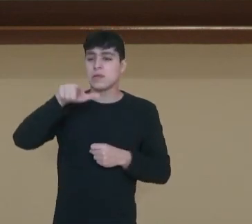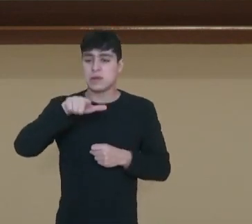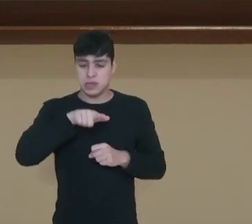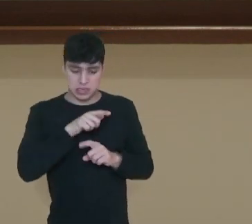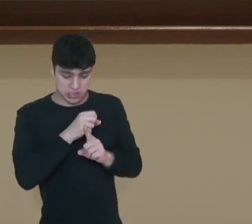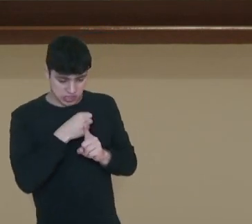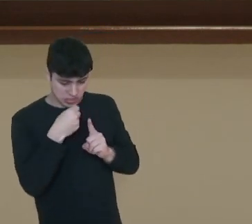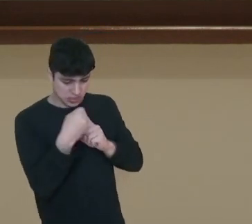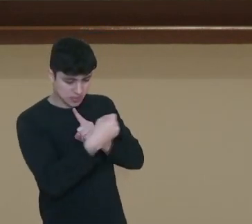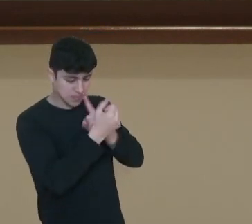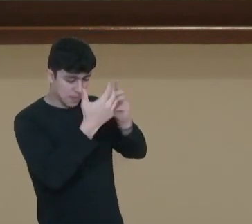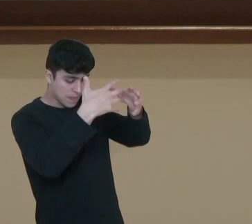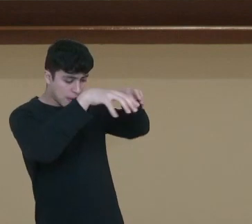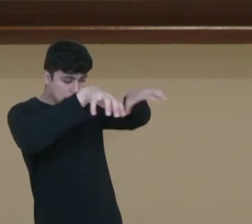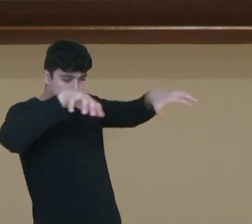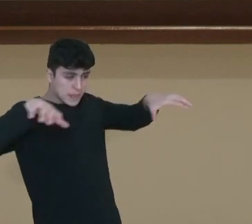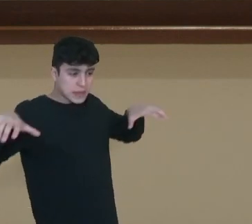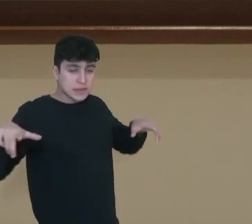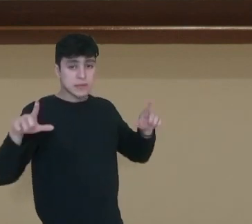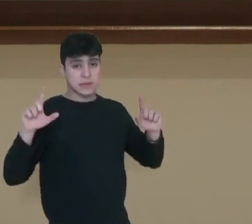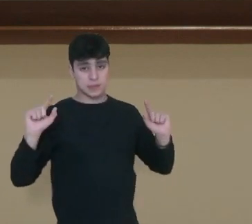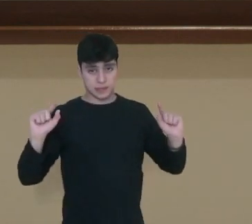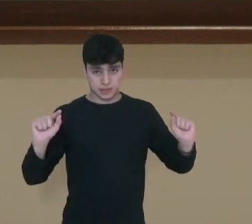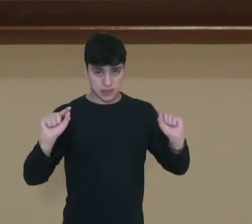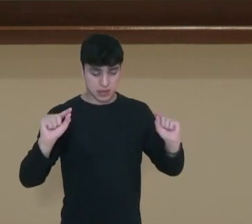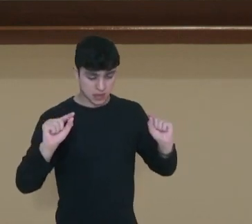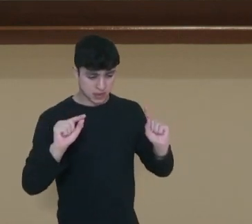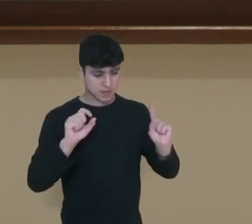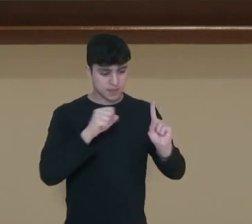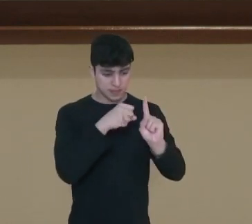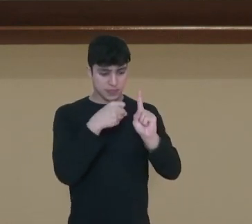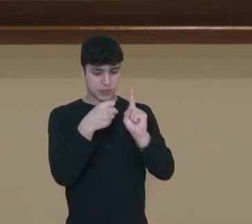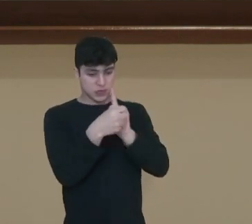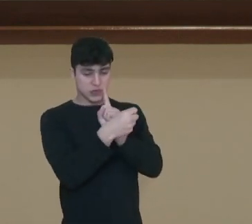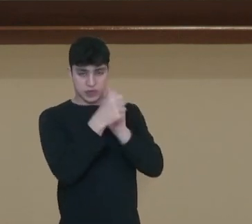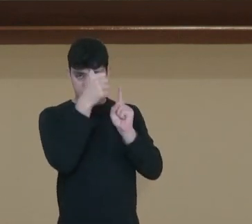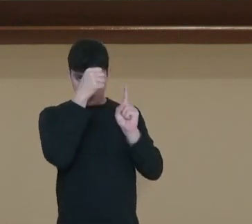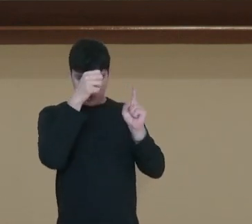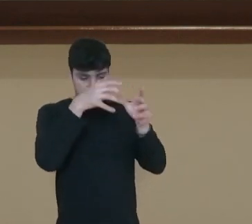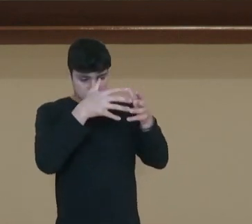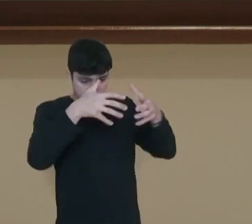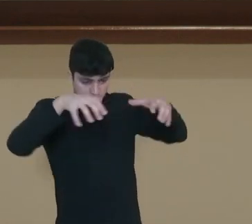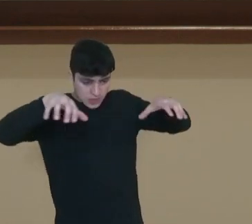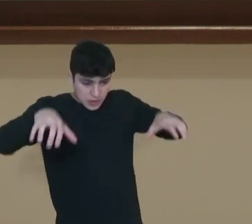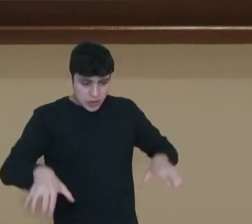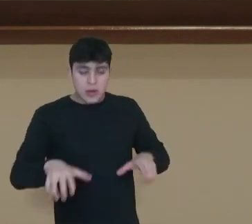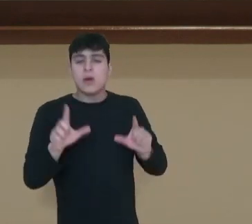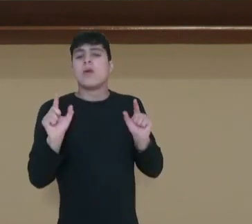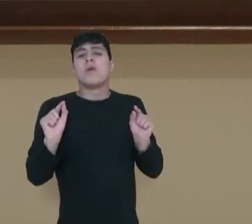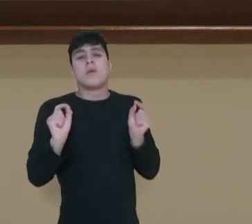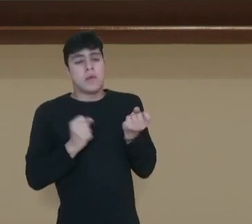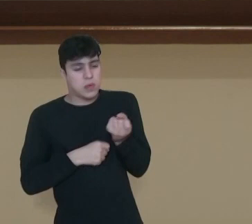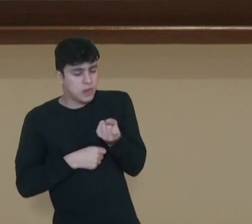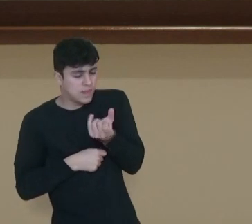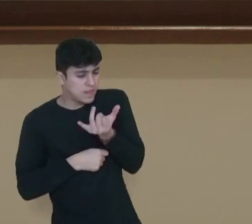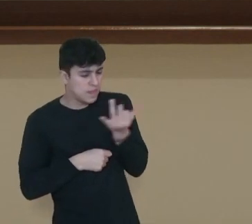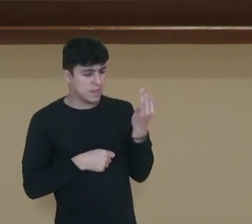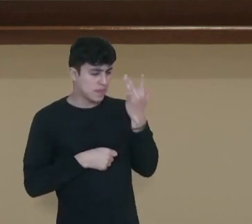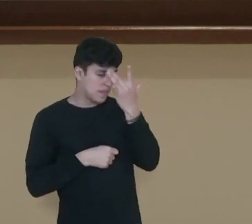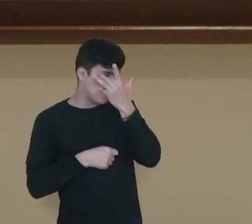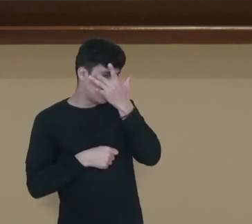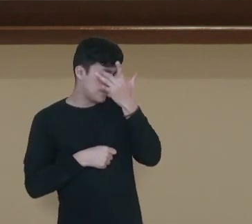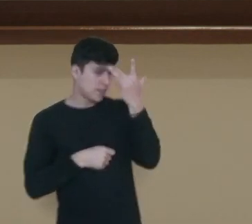sociedade indiana. Essa divisão da sociedade indiana, ela vai colocar que alguns indivíduos têm